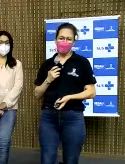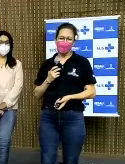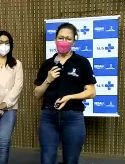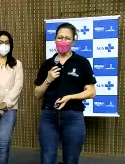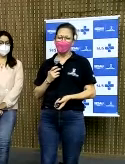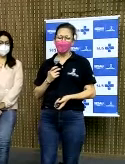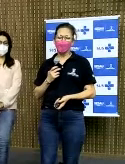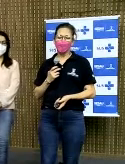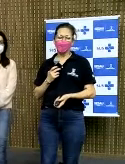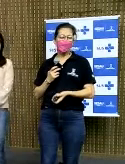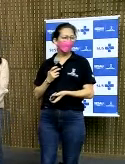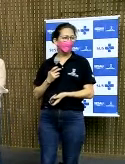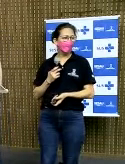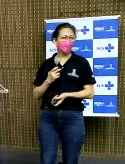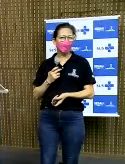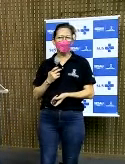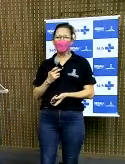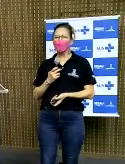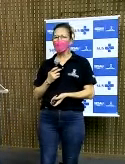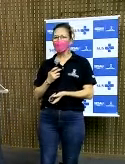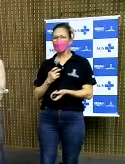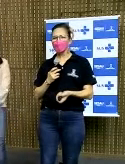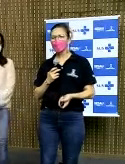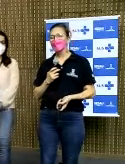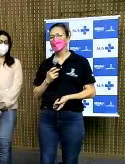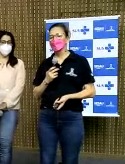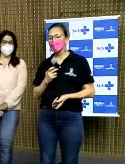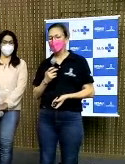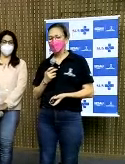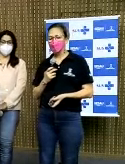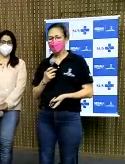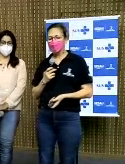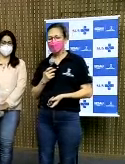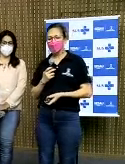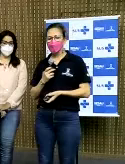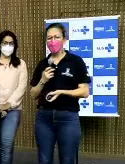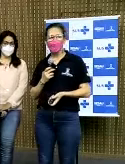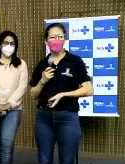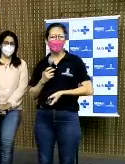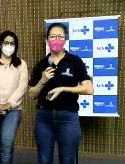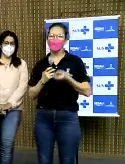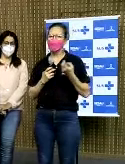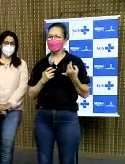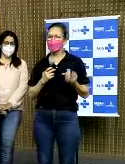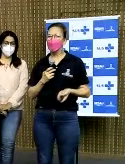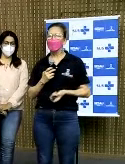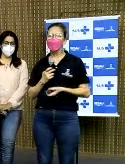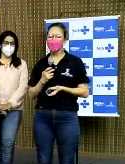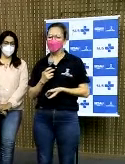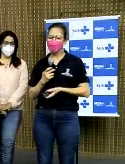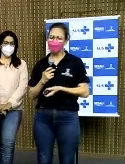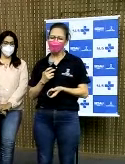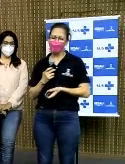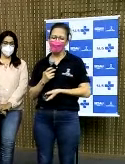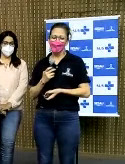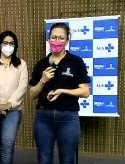Essa foto da nossa unidade, infelizmente não conseguimos todos os servidores, porque no momento o pessoal estava atendendo,